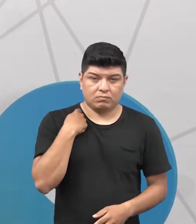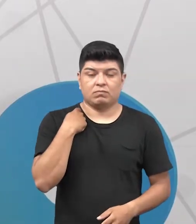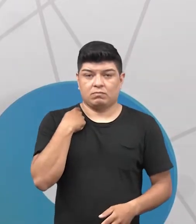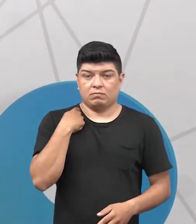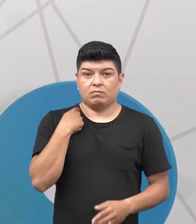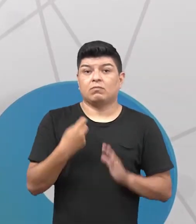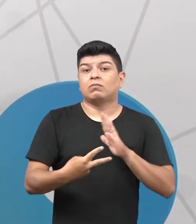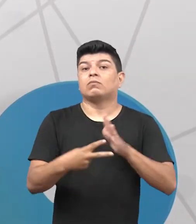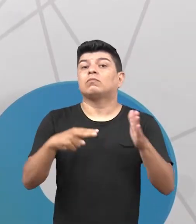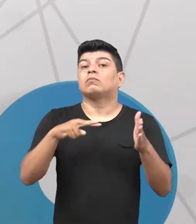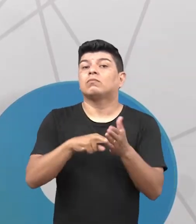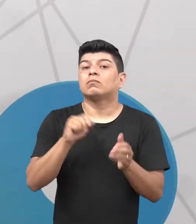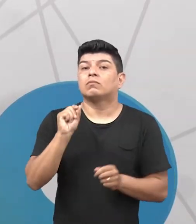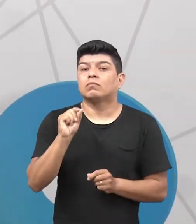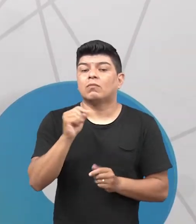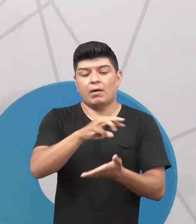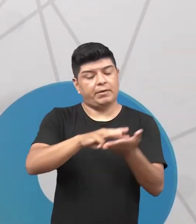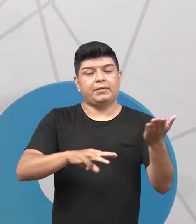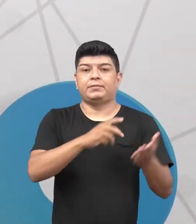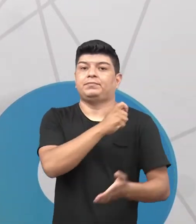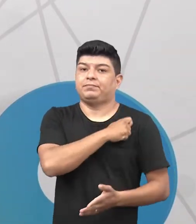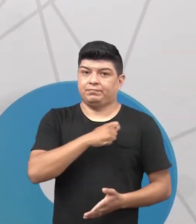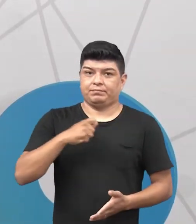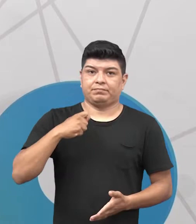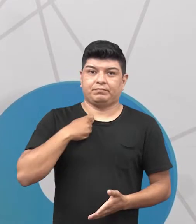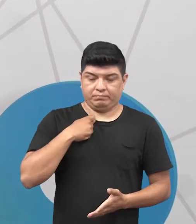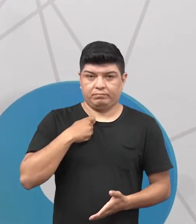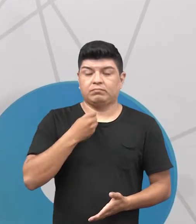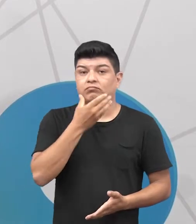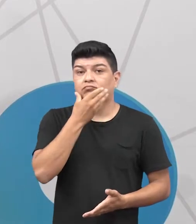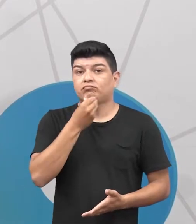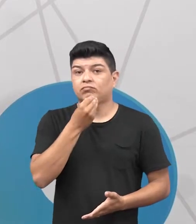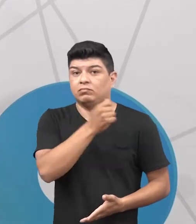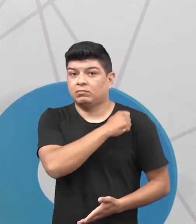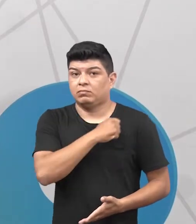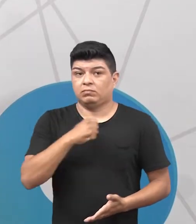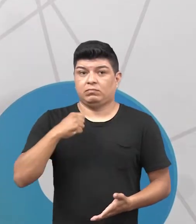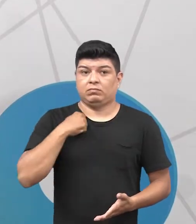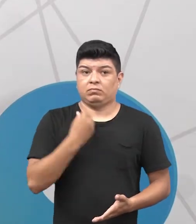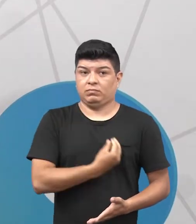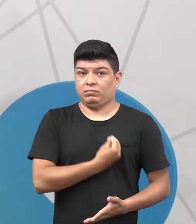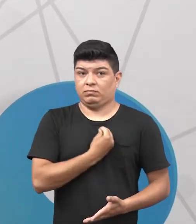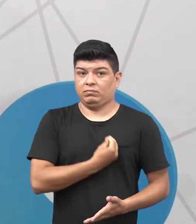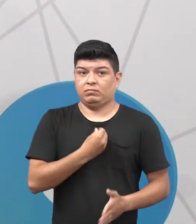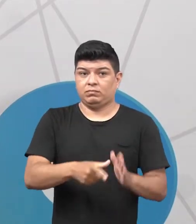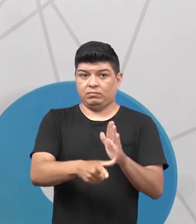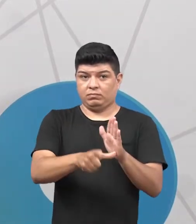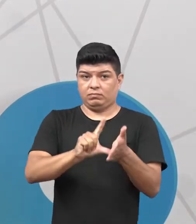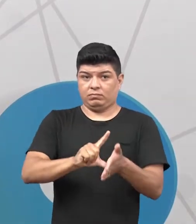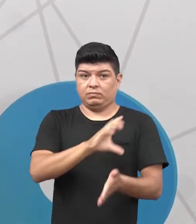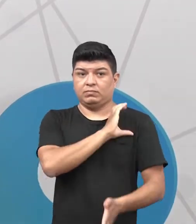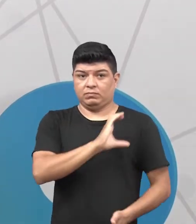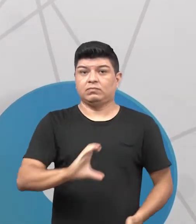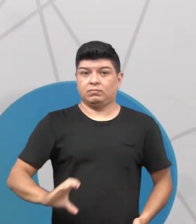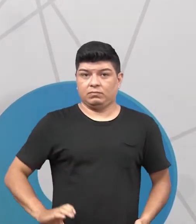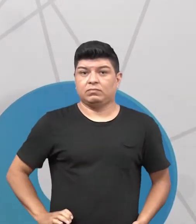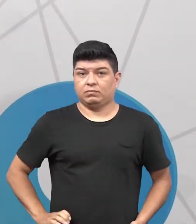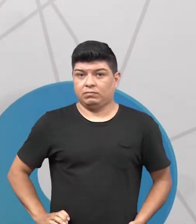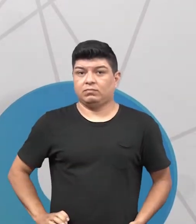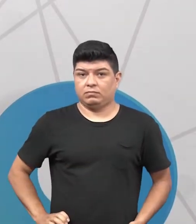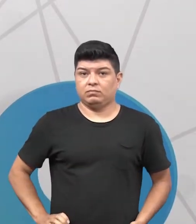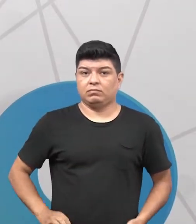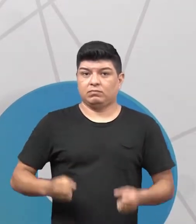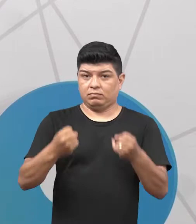método de Sócrates. Sócrates foi um filósofo que viveu no século V a.C., já começou a filosofar depois